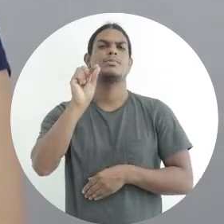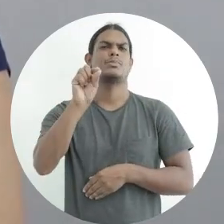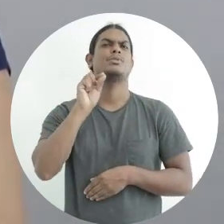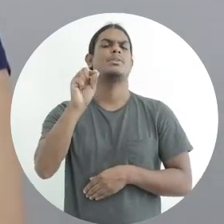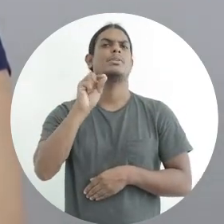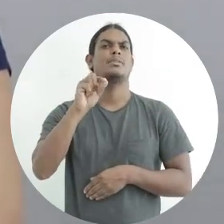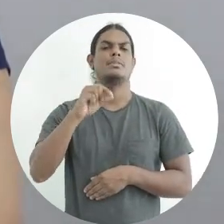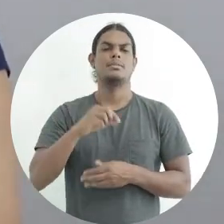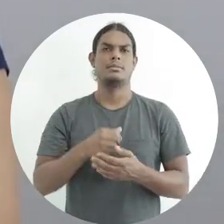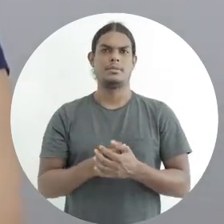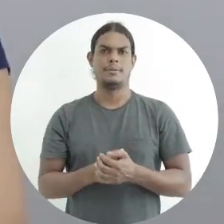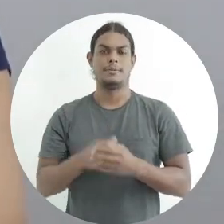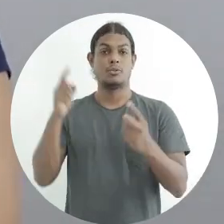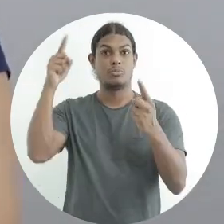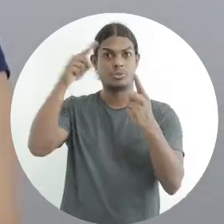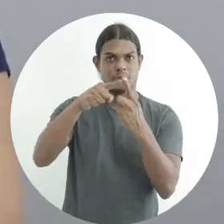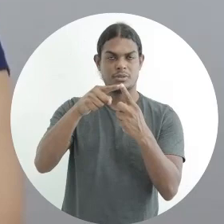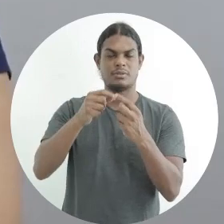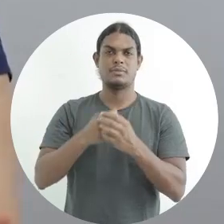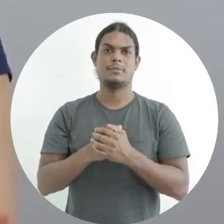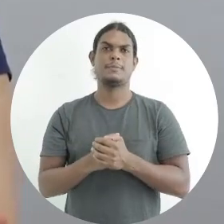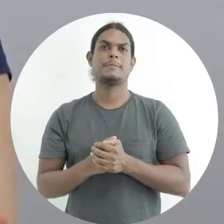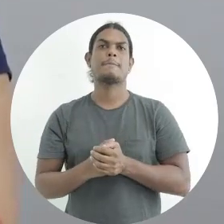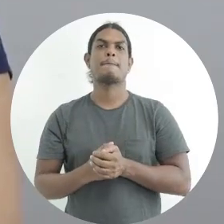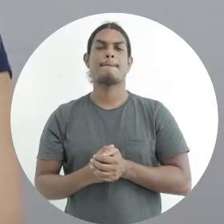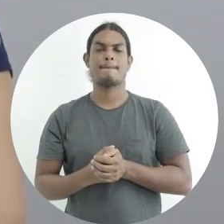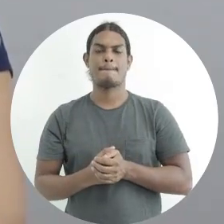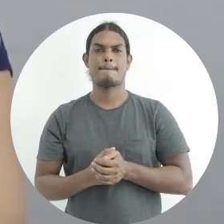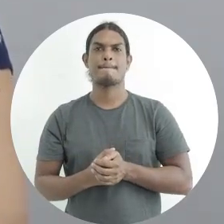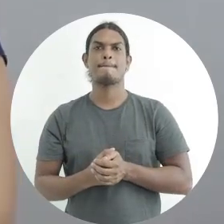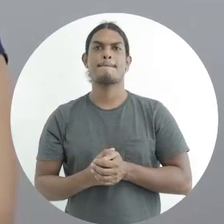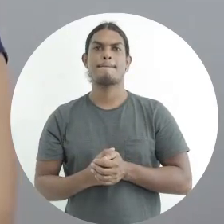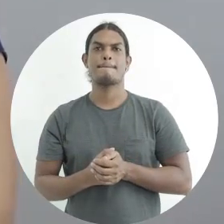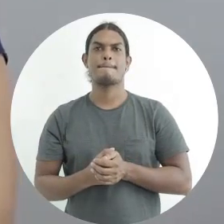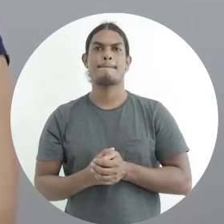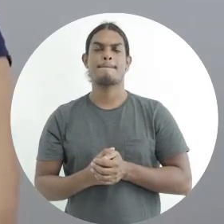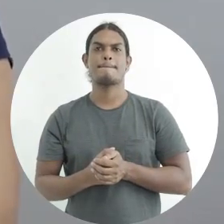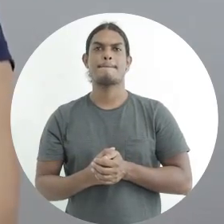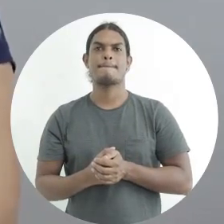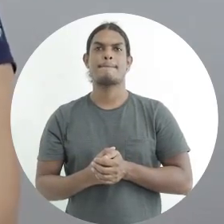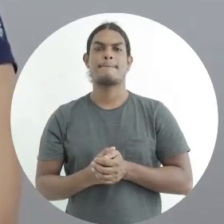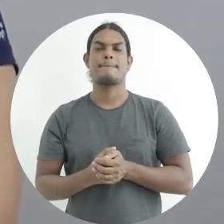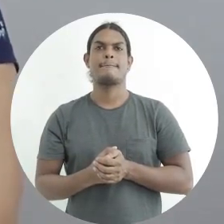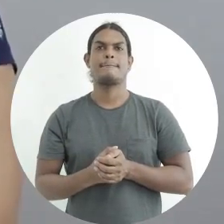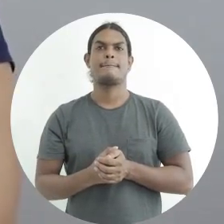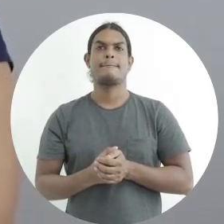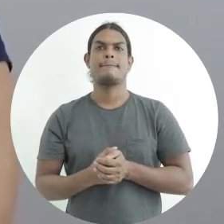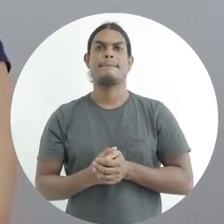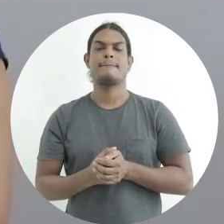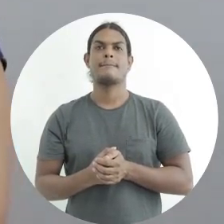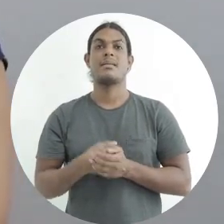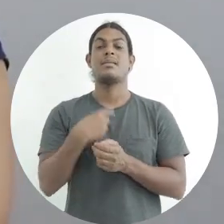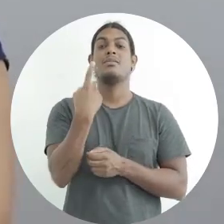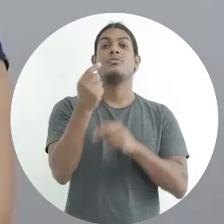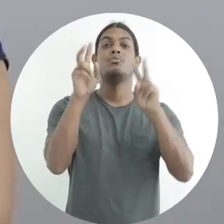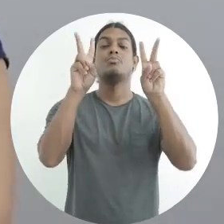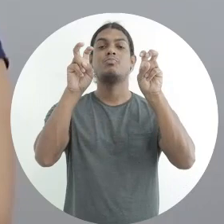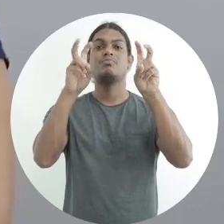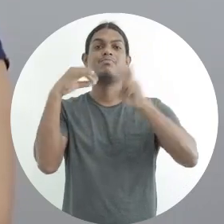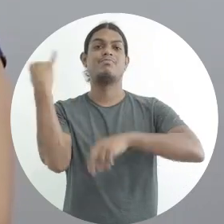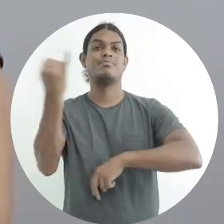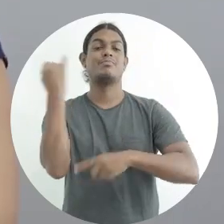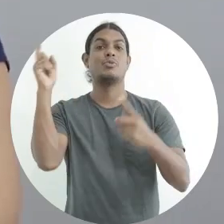essa meta. Rapidamente nós vamos passar por esse assunto, ok? Uma das grandes missões de um